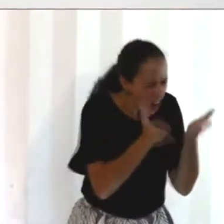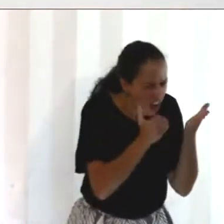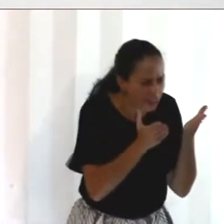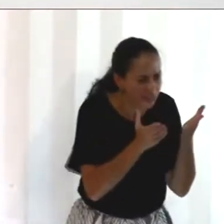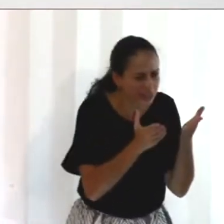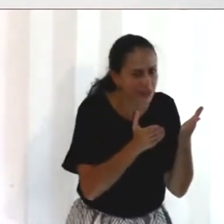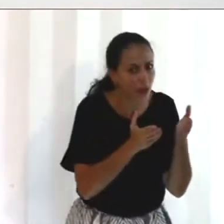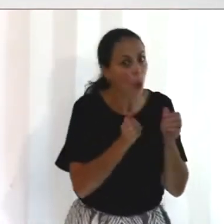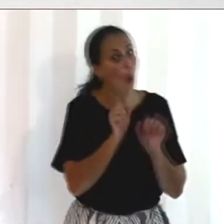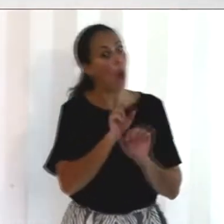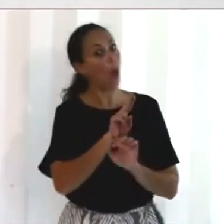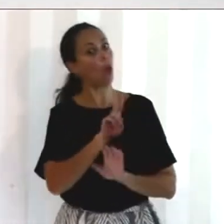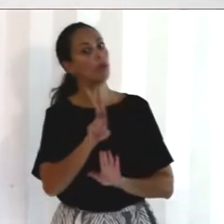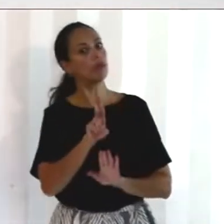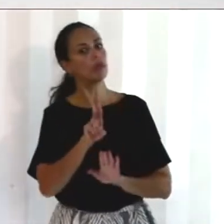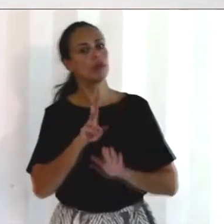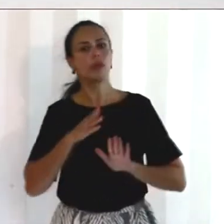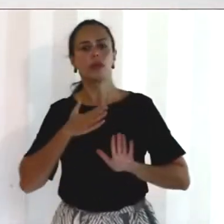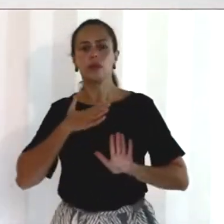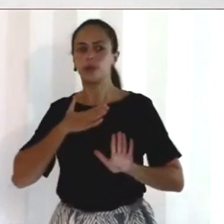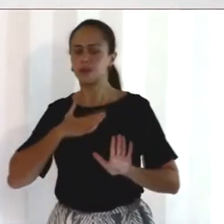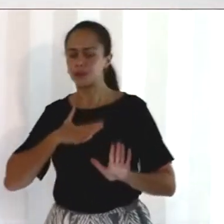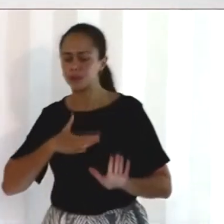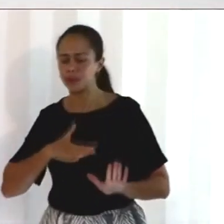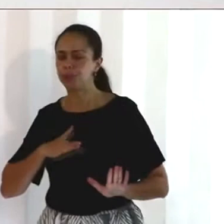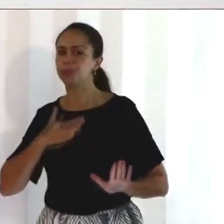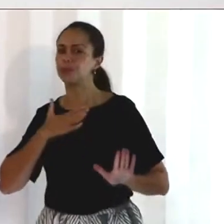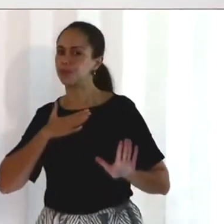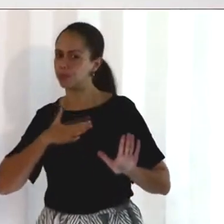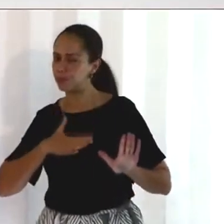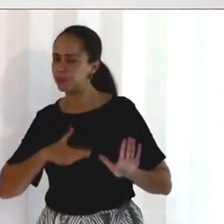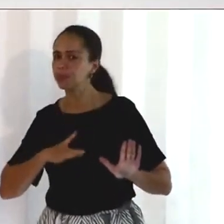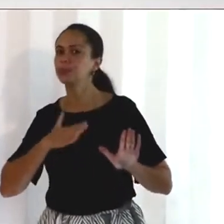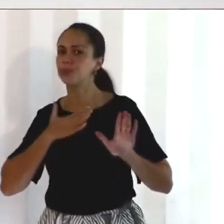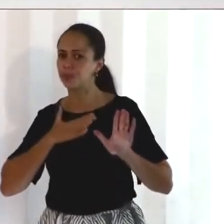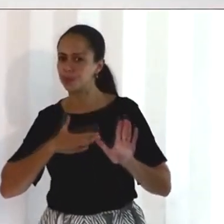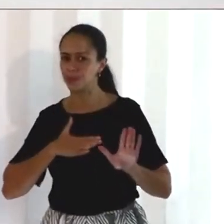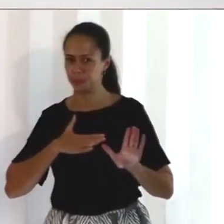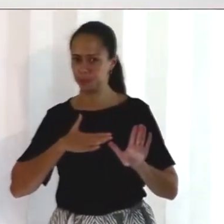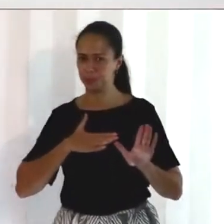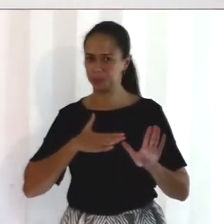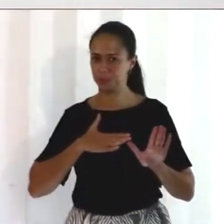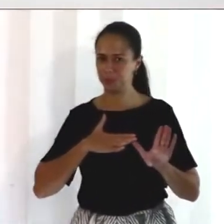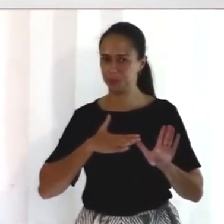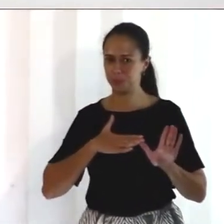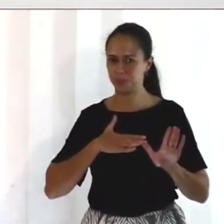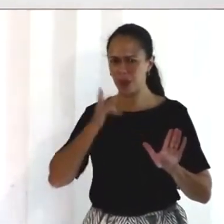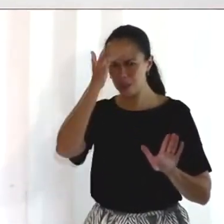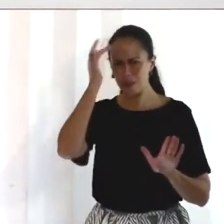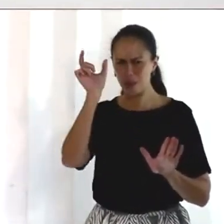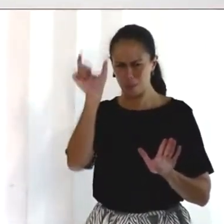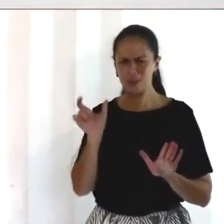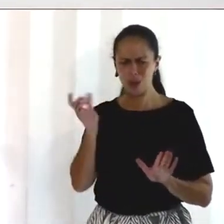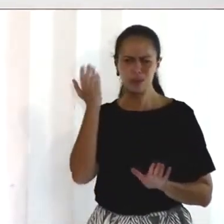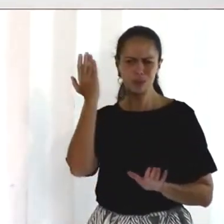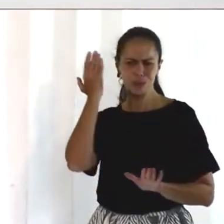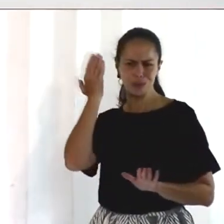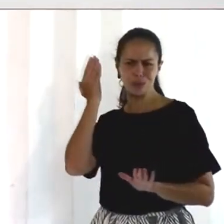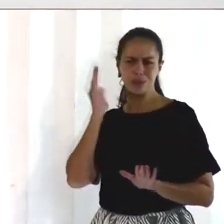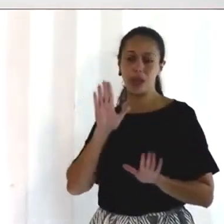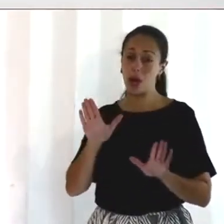melhor coisa que um cristão pode ter é quando ele põe freio na ira. Não é que ela não vai